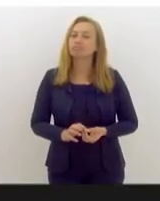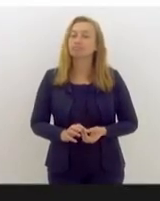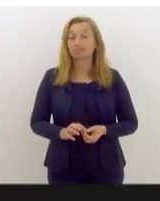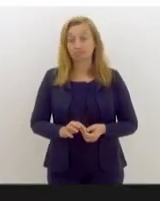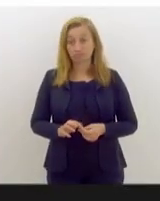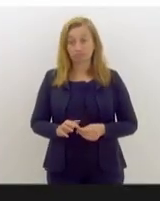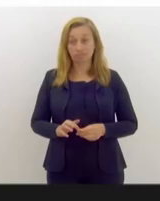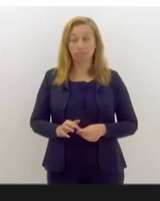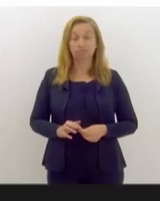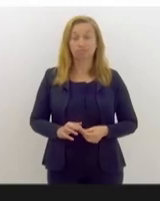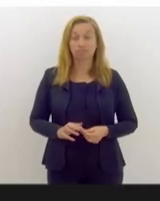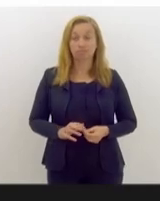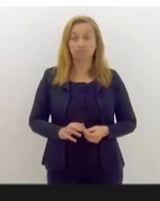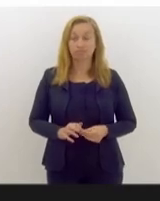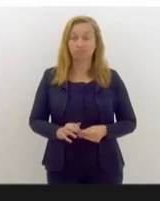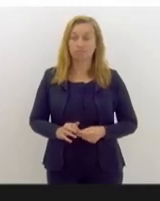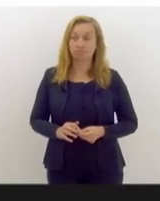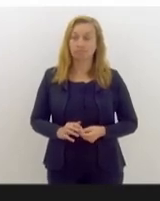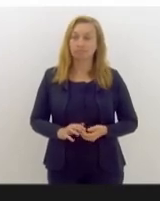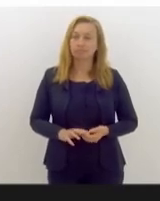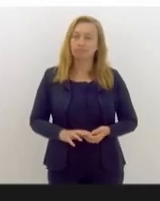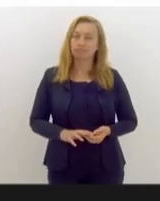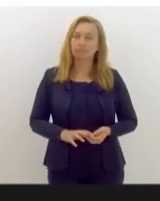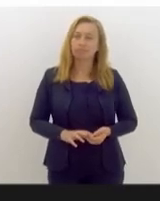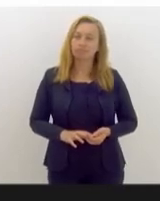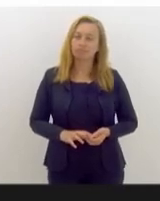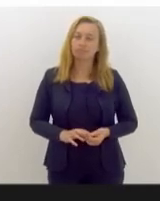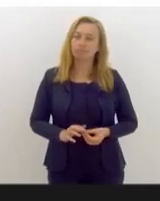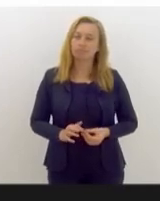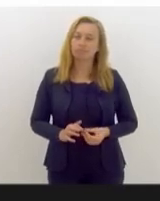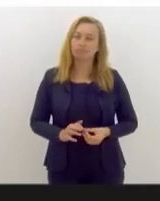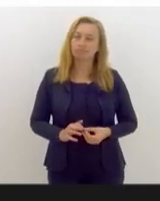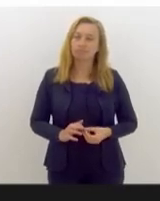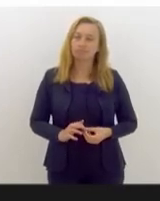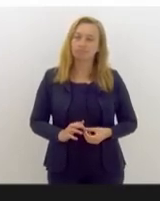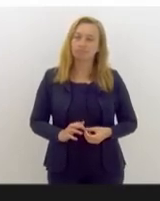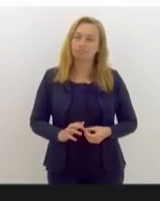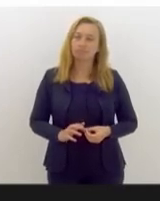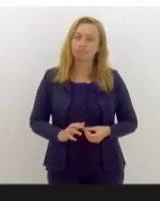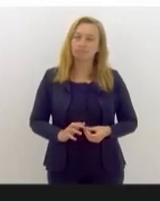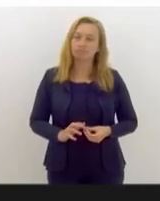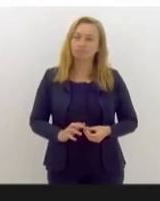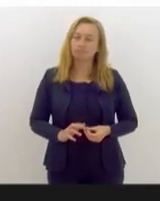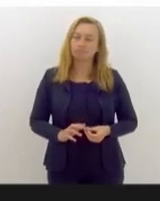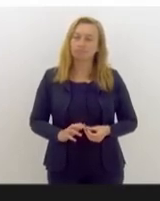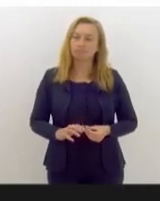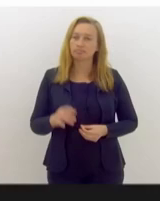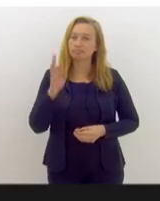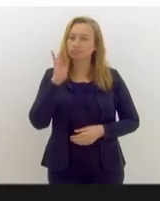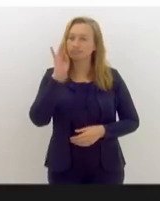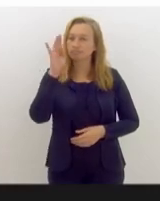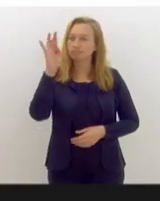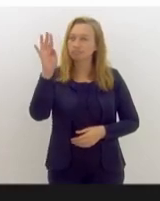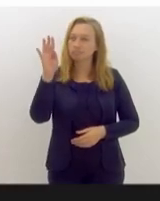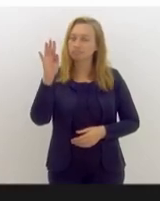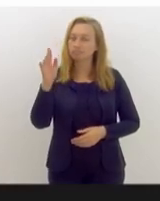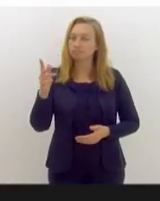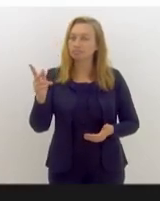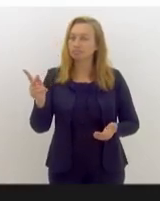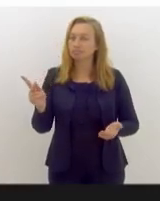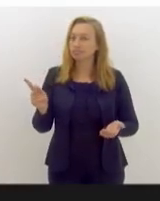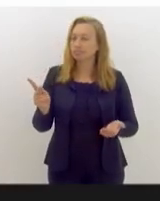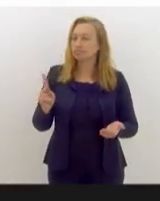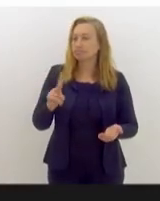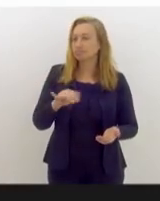Finalmente, parece que o sonho começa a se realizar. Ainda